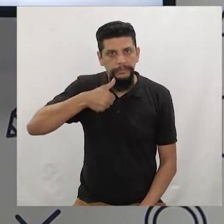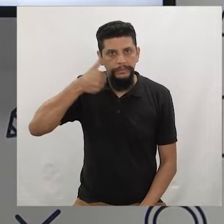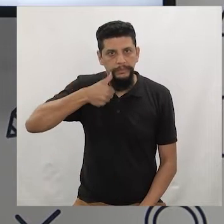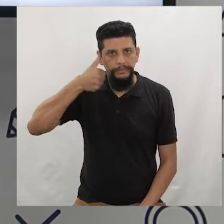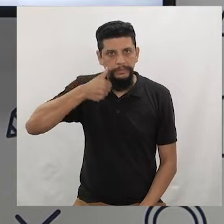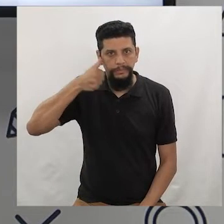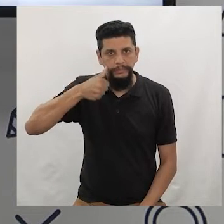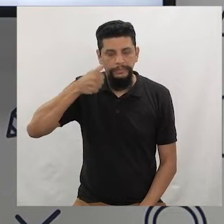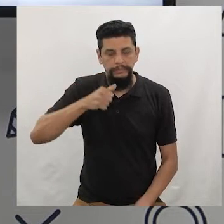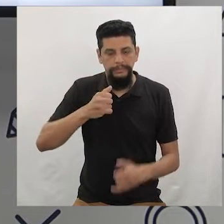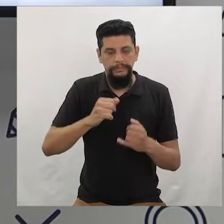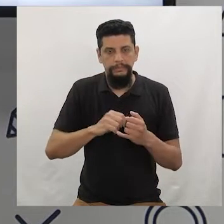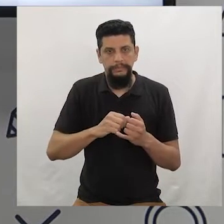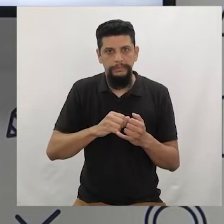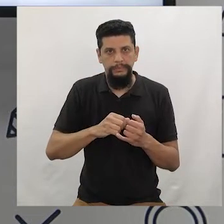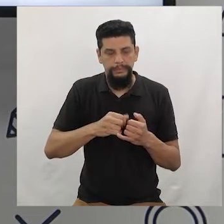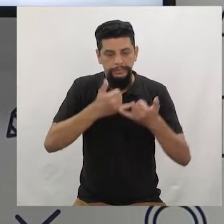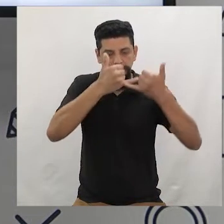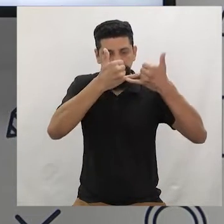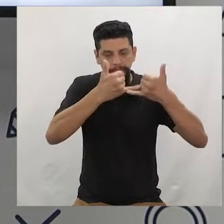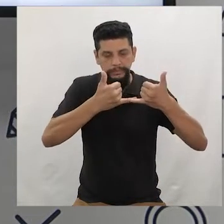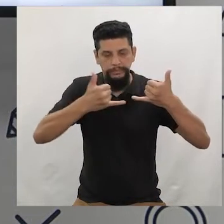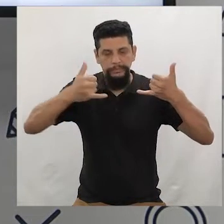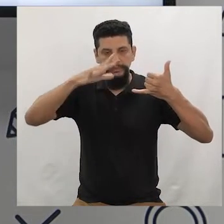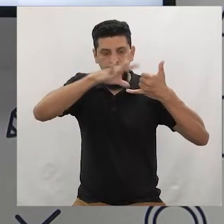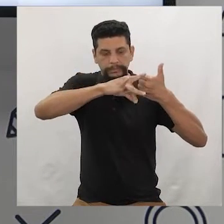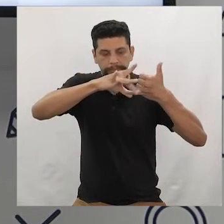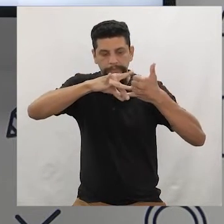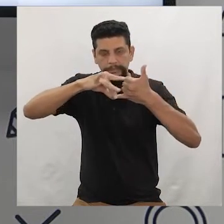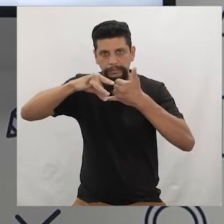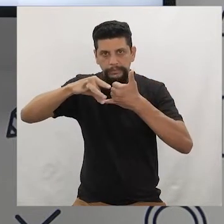da menina estendendo roupas lá no sol.